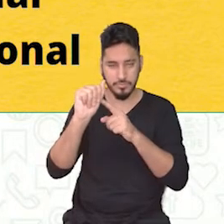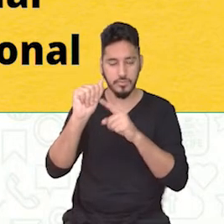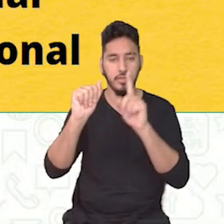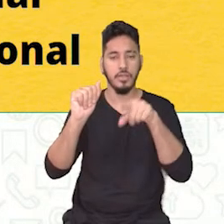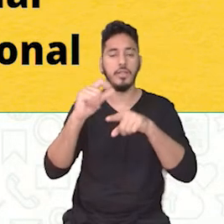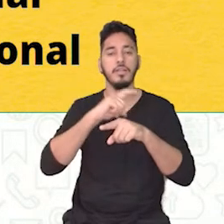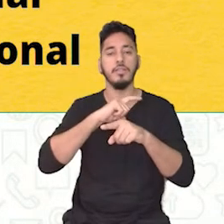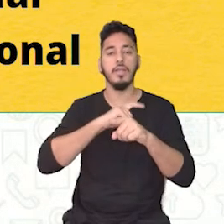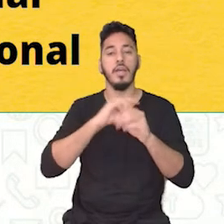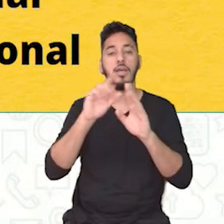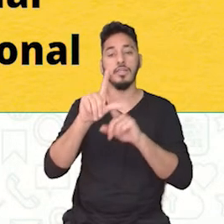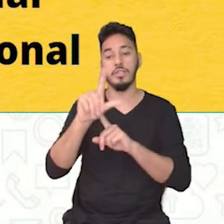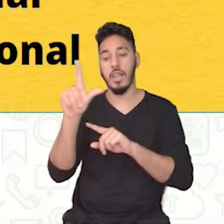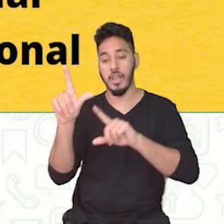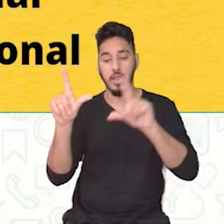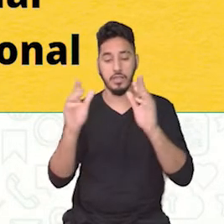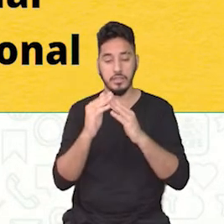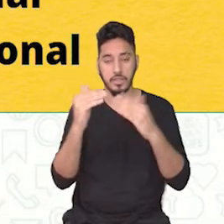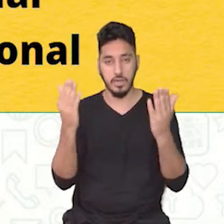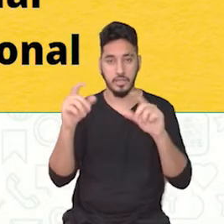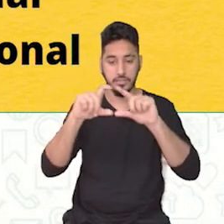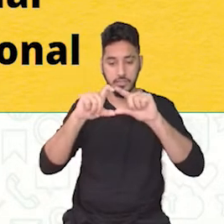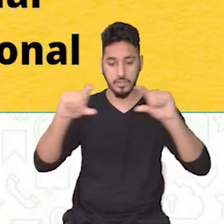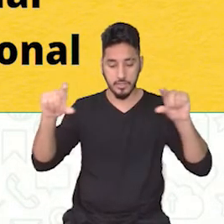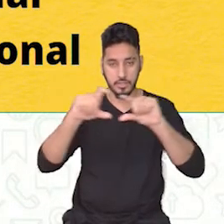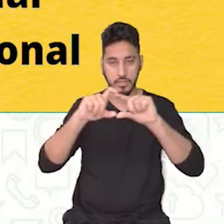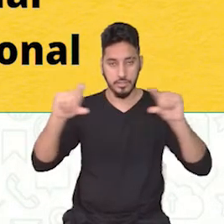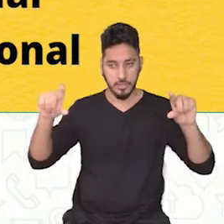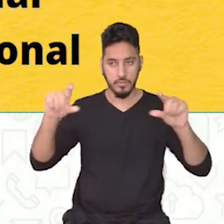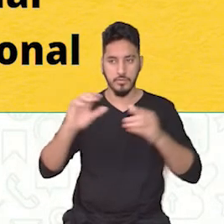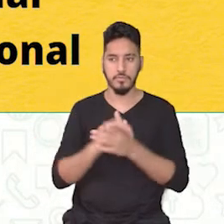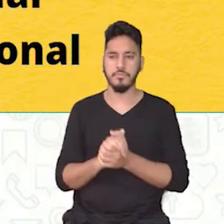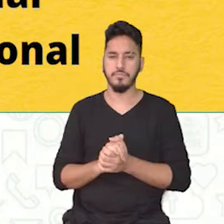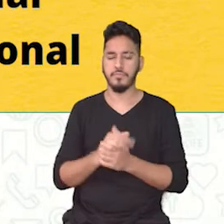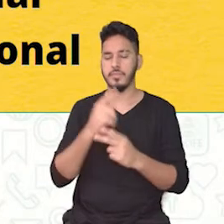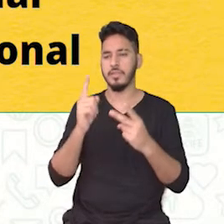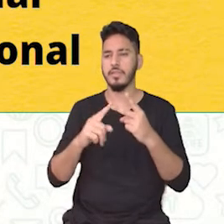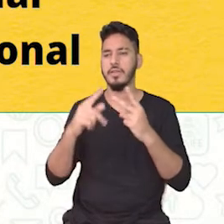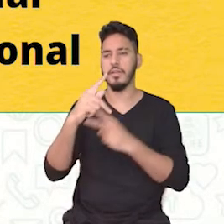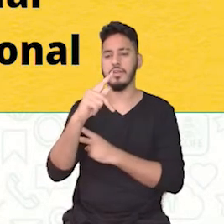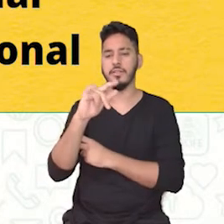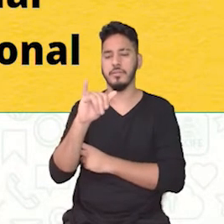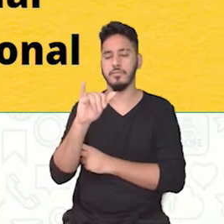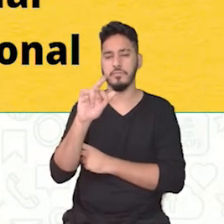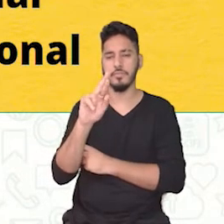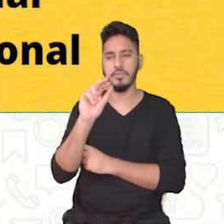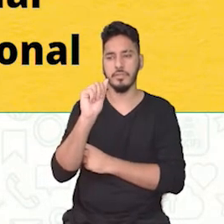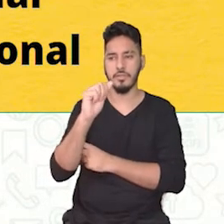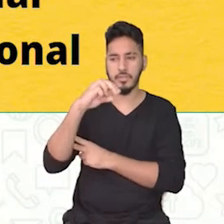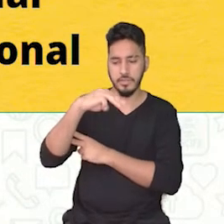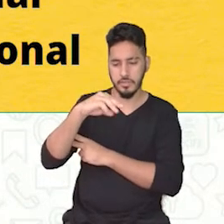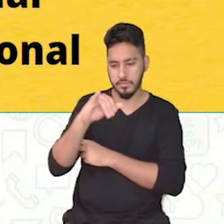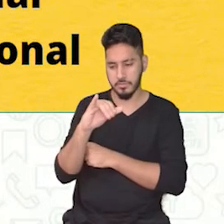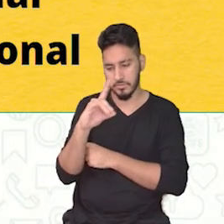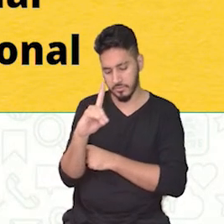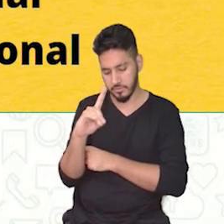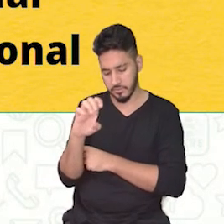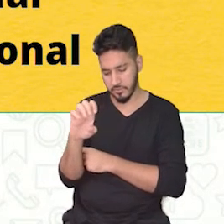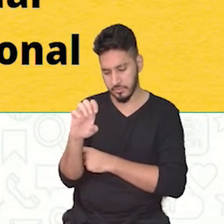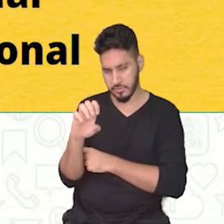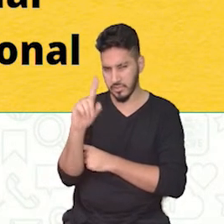as laterais retângulo. E a pirâmide, as laterais,